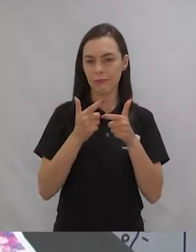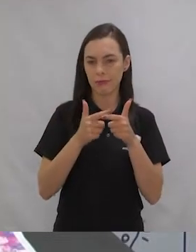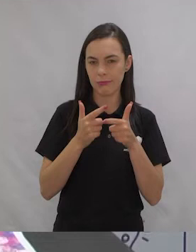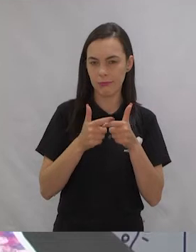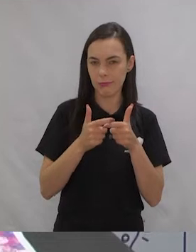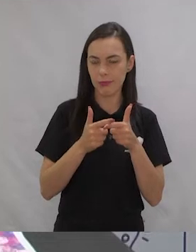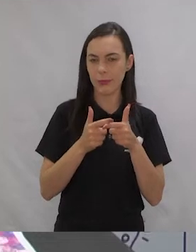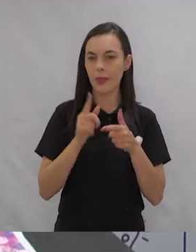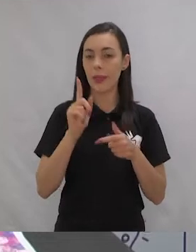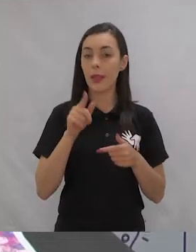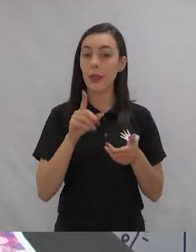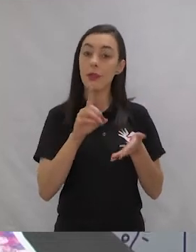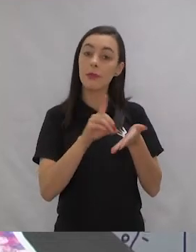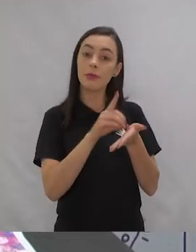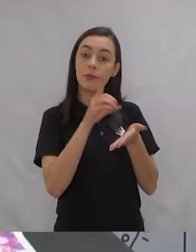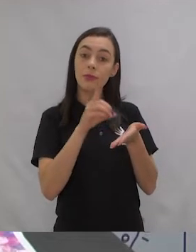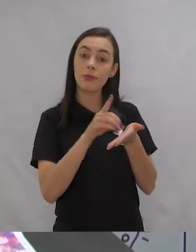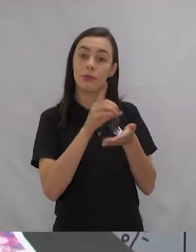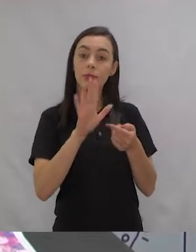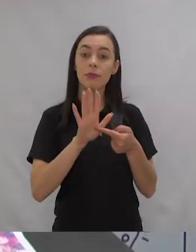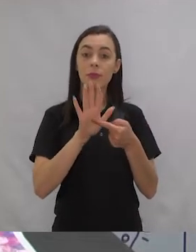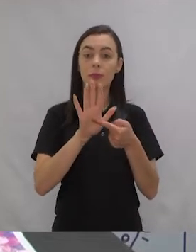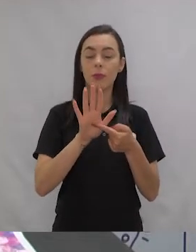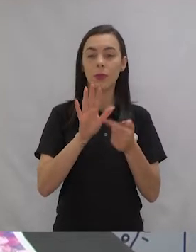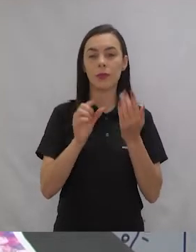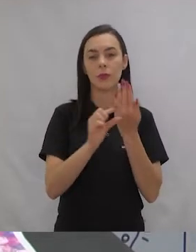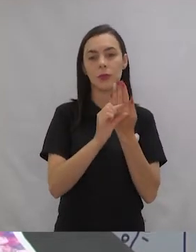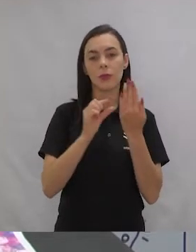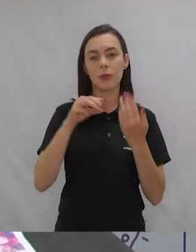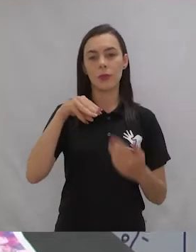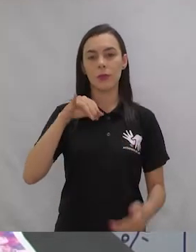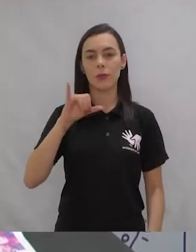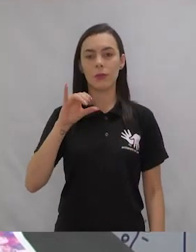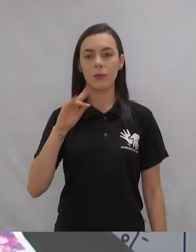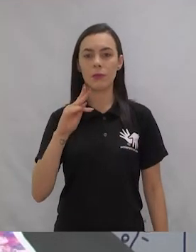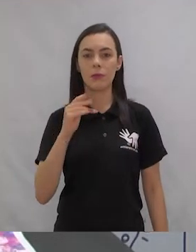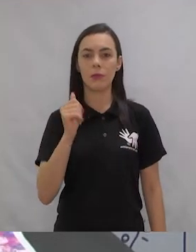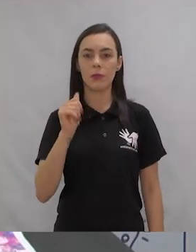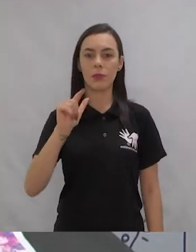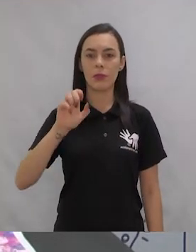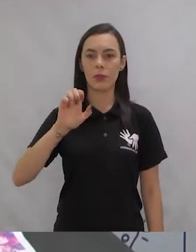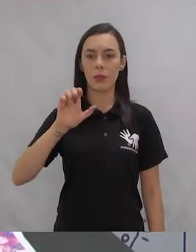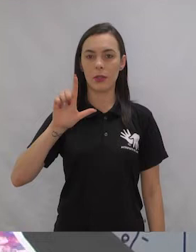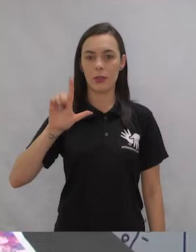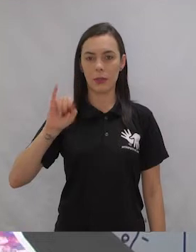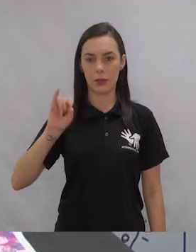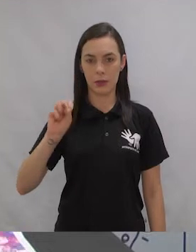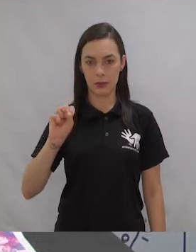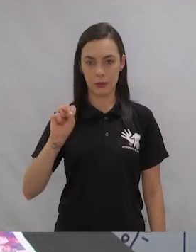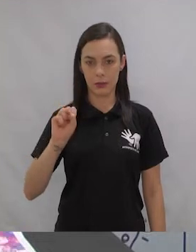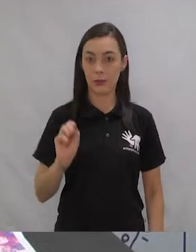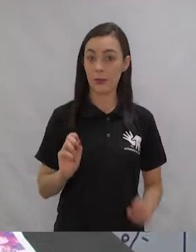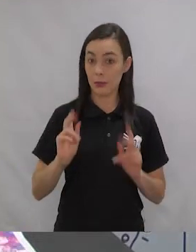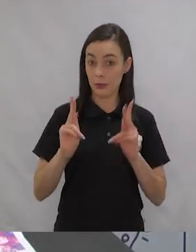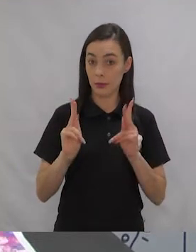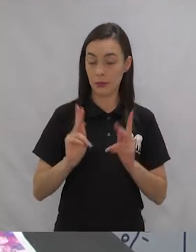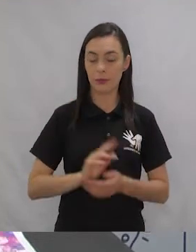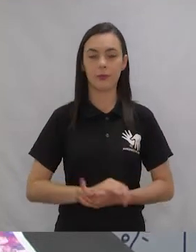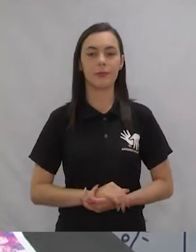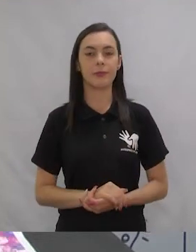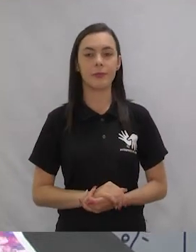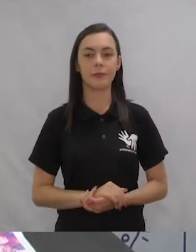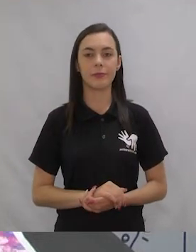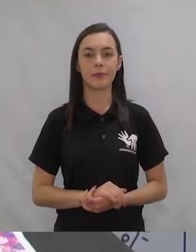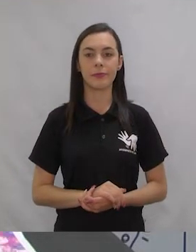significa um problema é segundo o dicionário de Michael, certo? Michaelis, perdão. Ok?